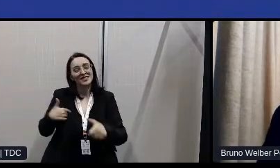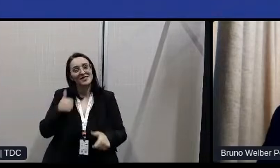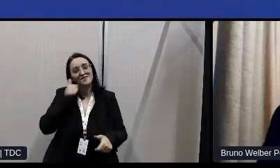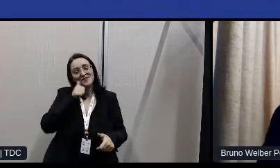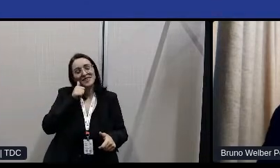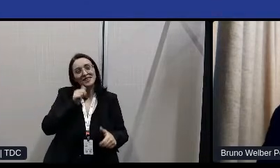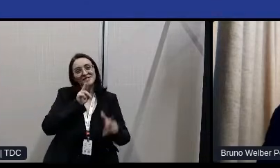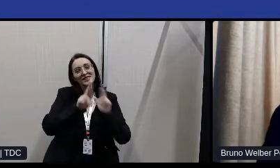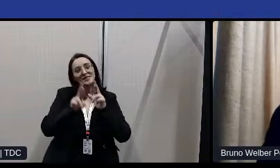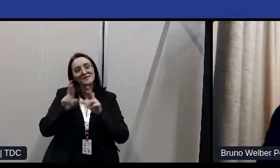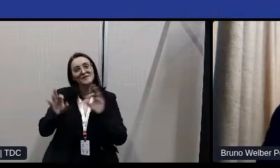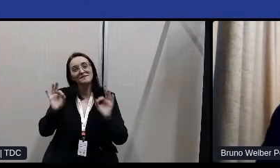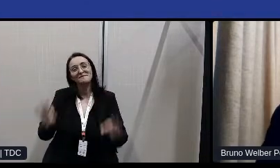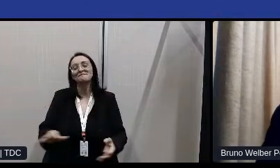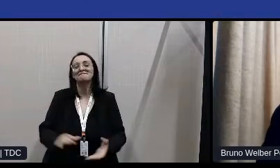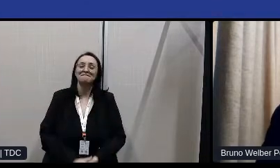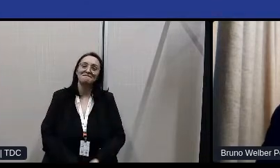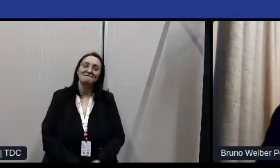respostas efetivamente.